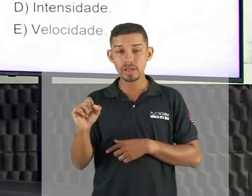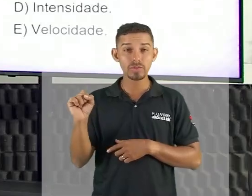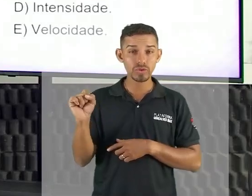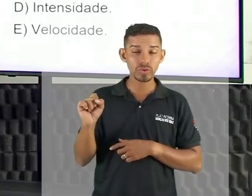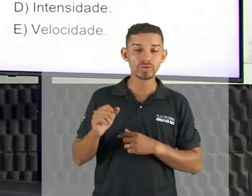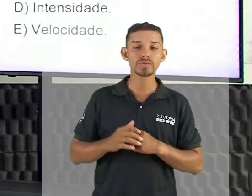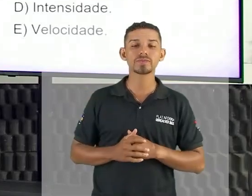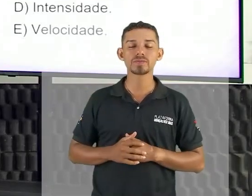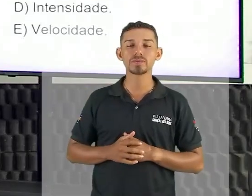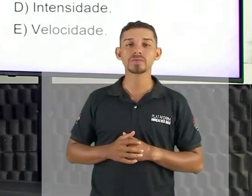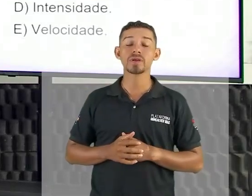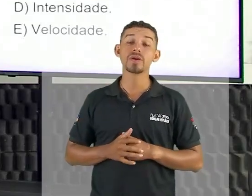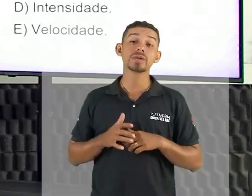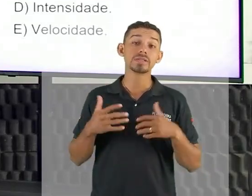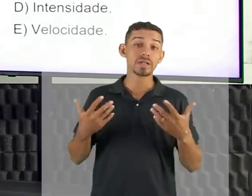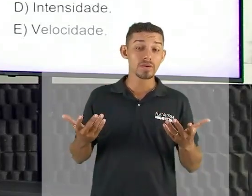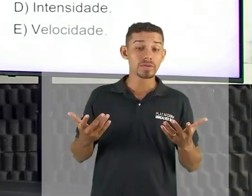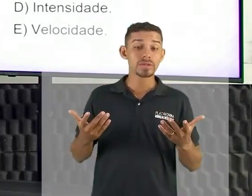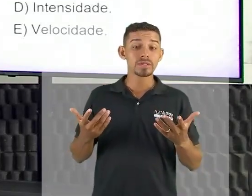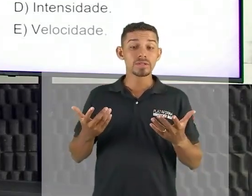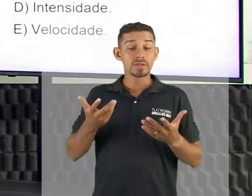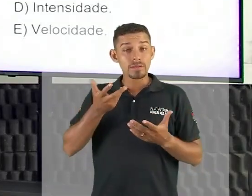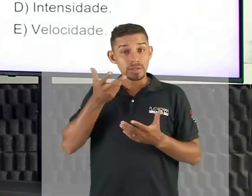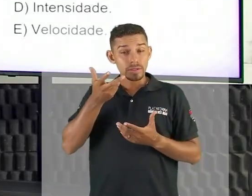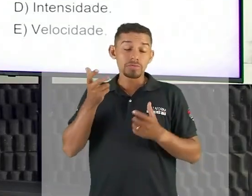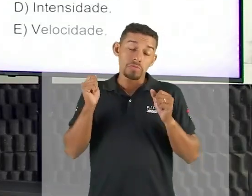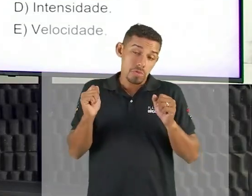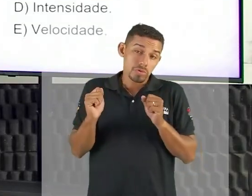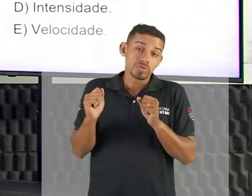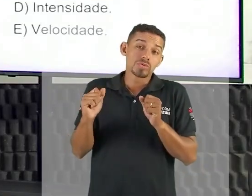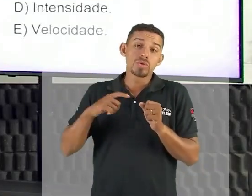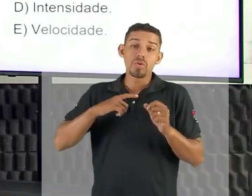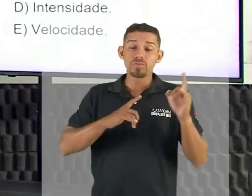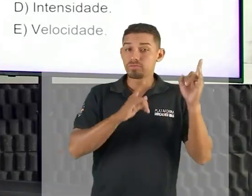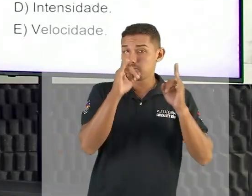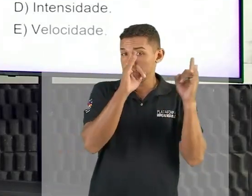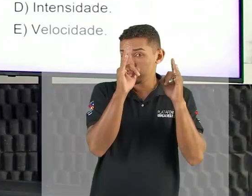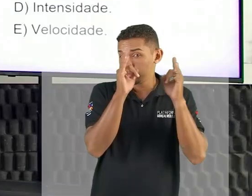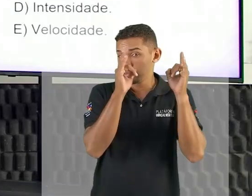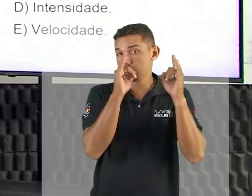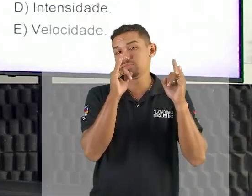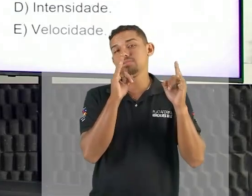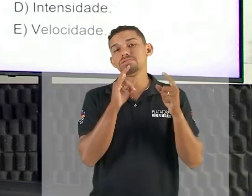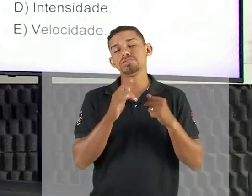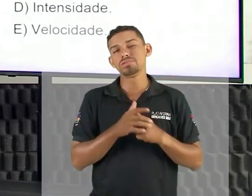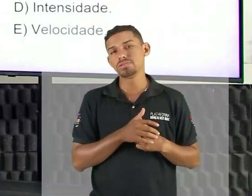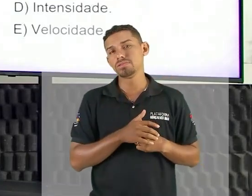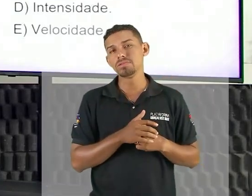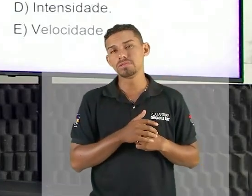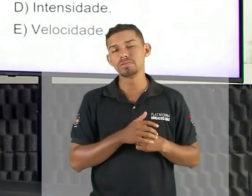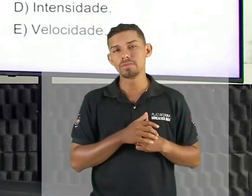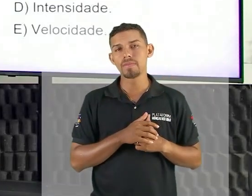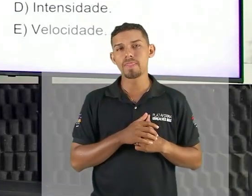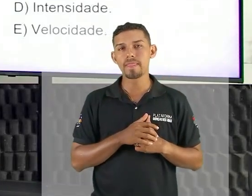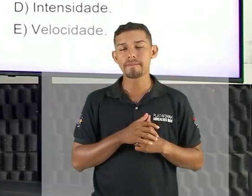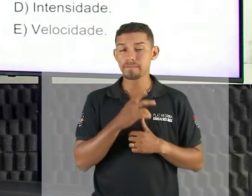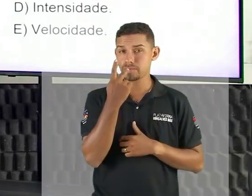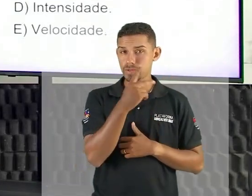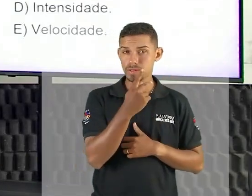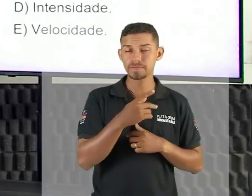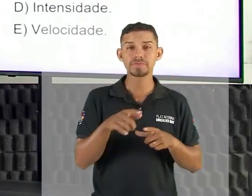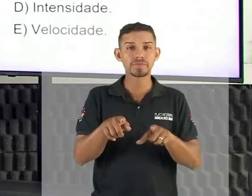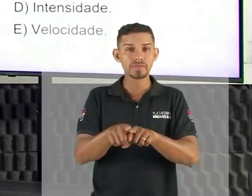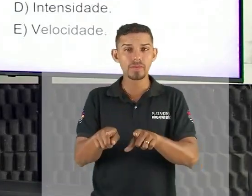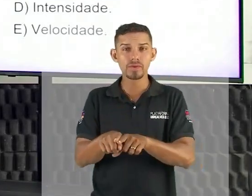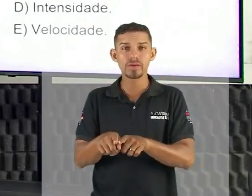segundo tá então uma taça de cristal pode ter isso um prédio pode ter uma vibração tem a frequência de vibração dele também